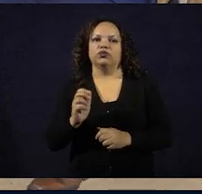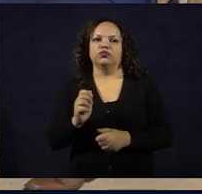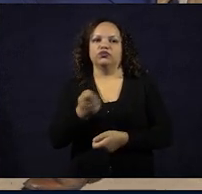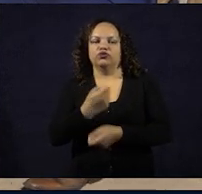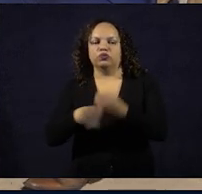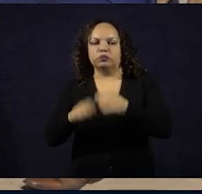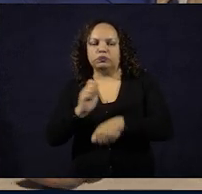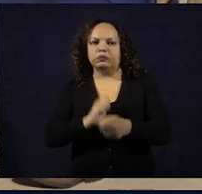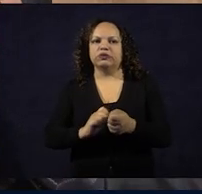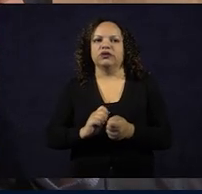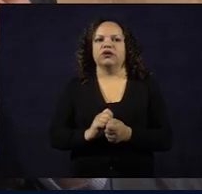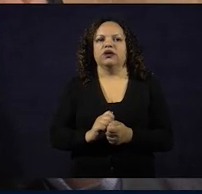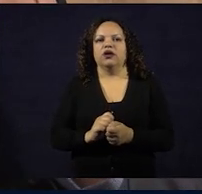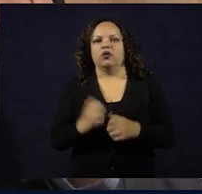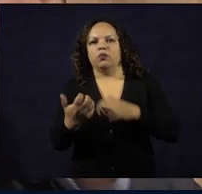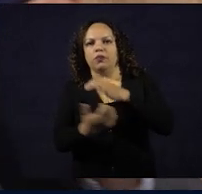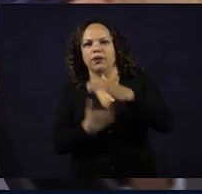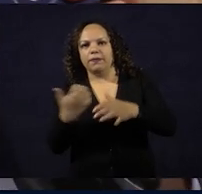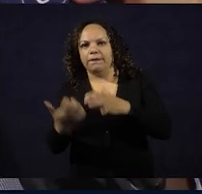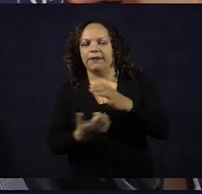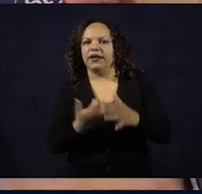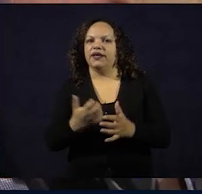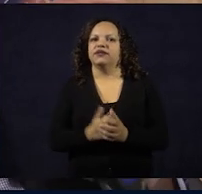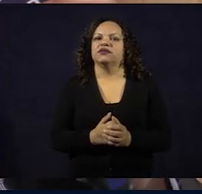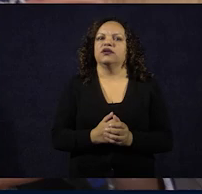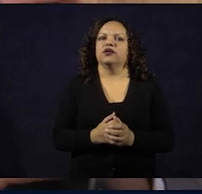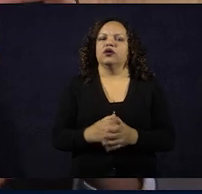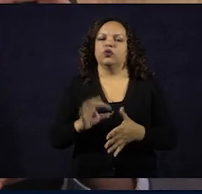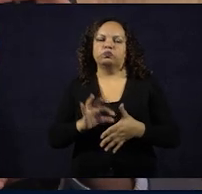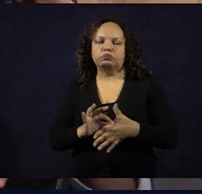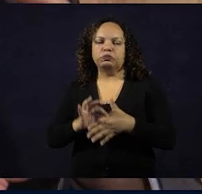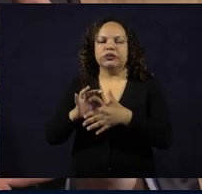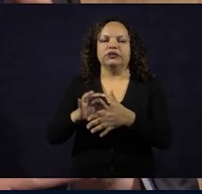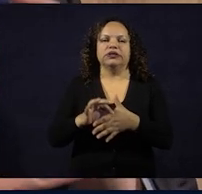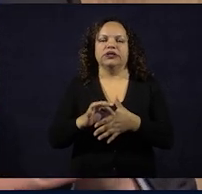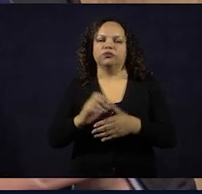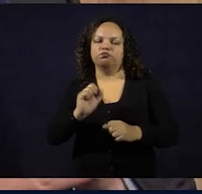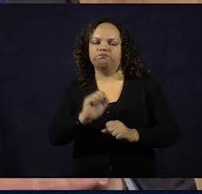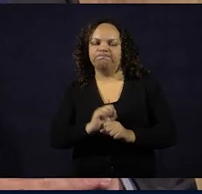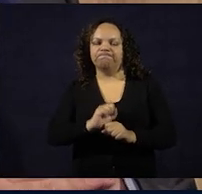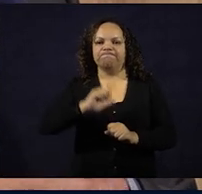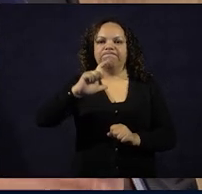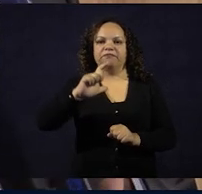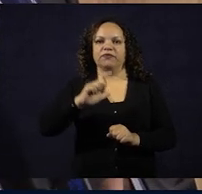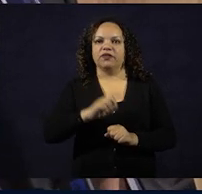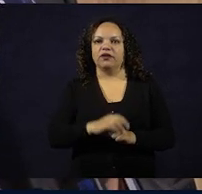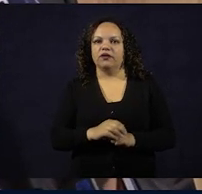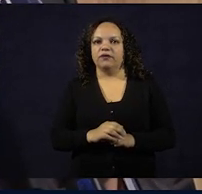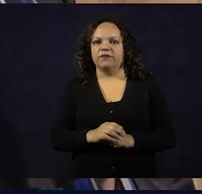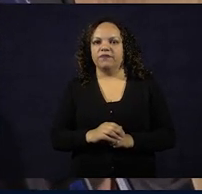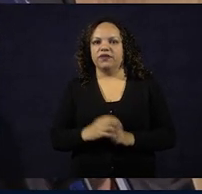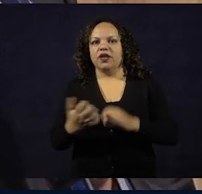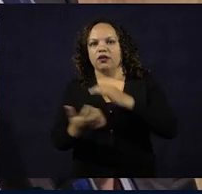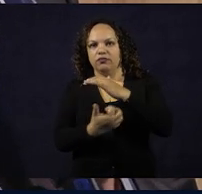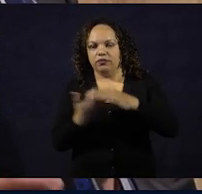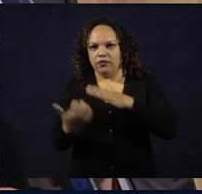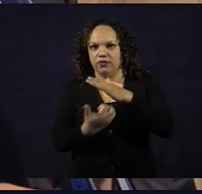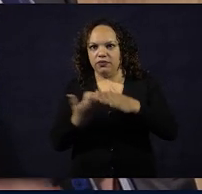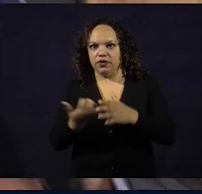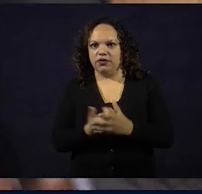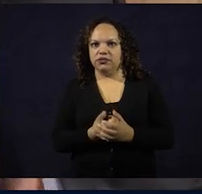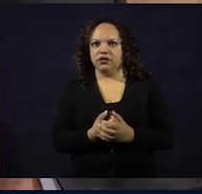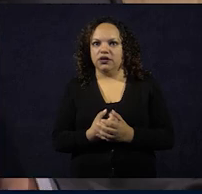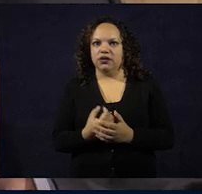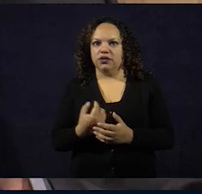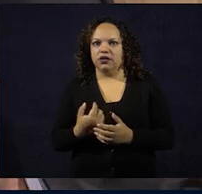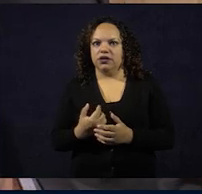uma empresa já com padrão de governança muito alto e era uma empresa que